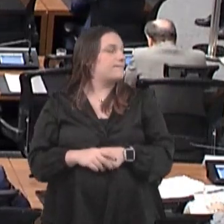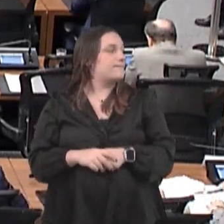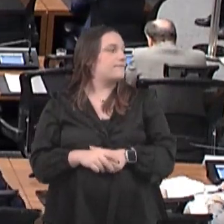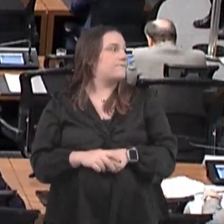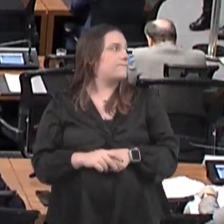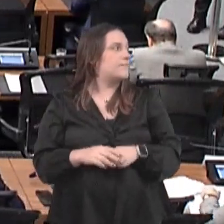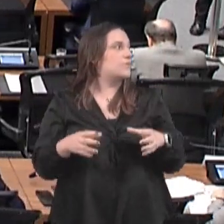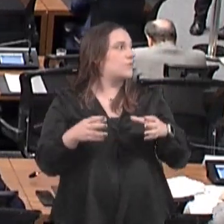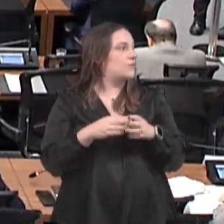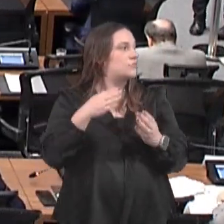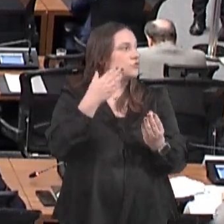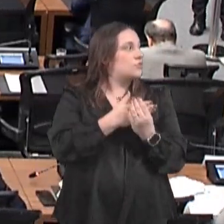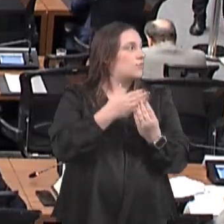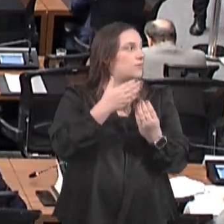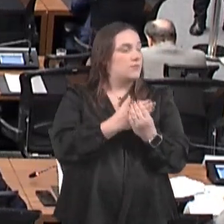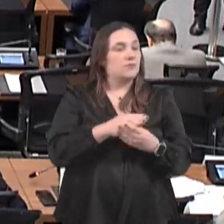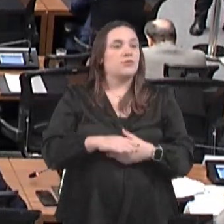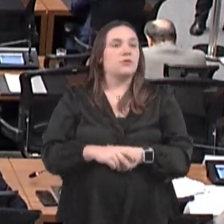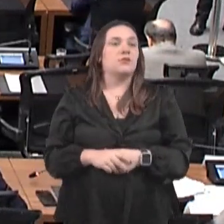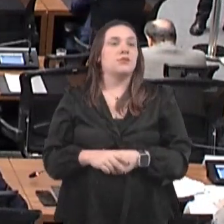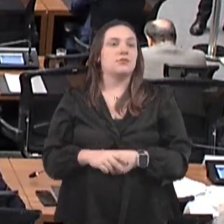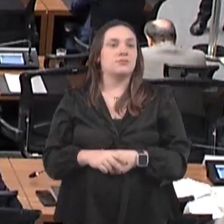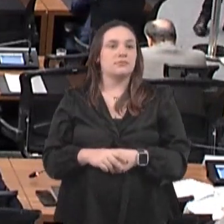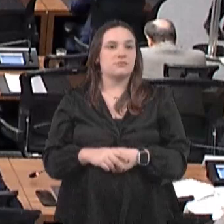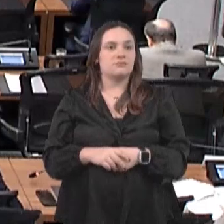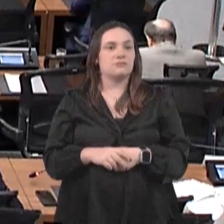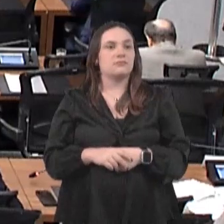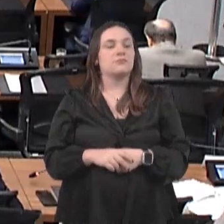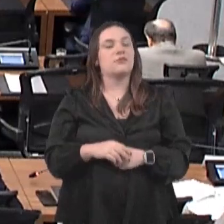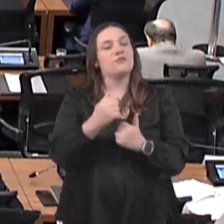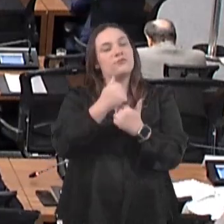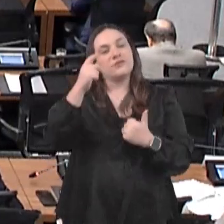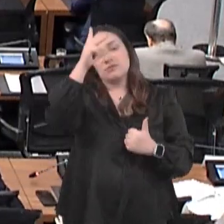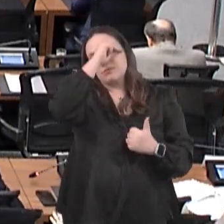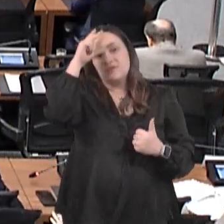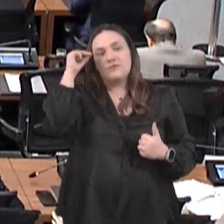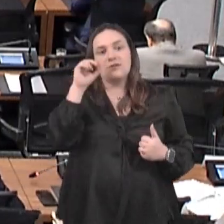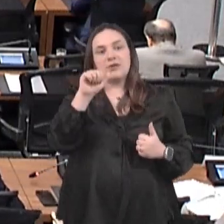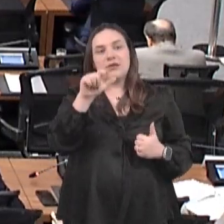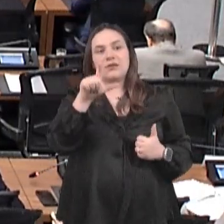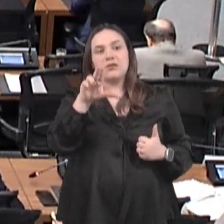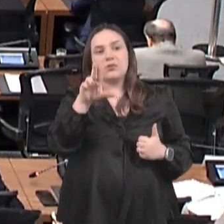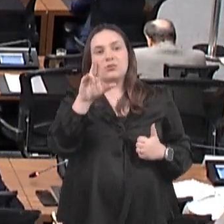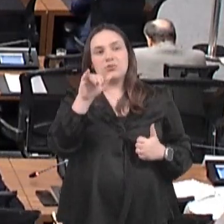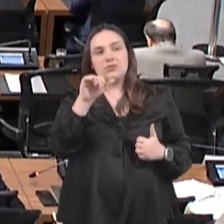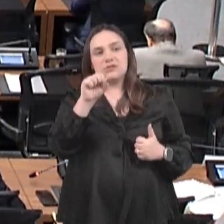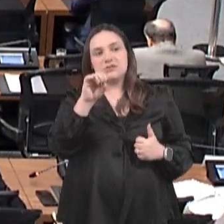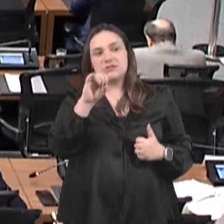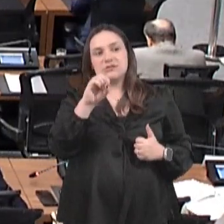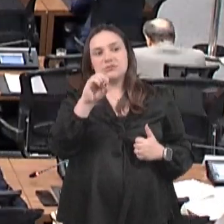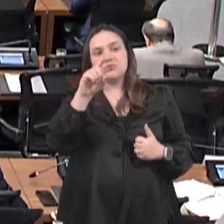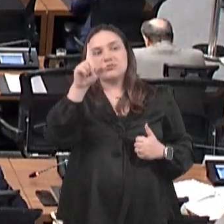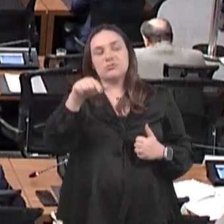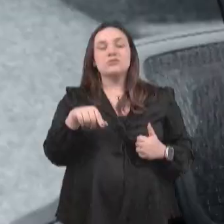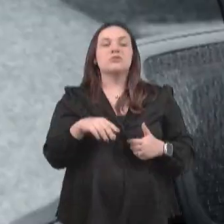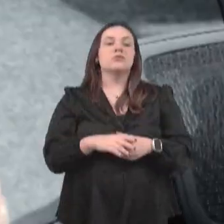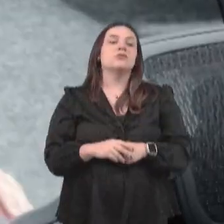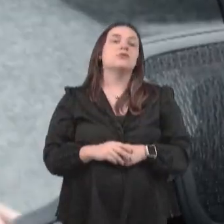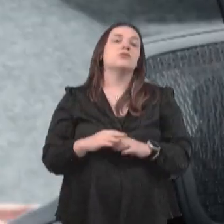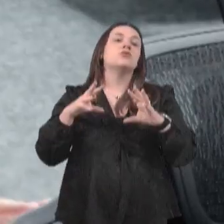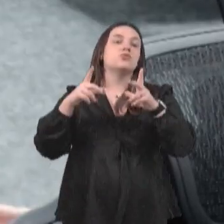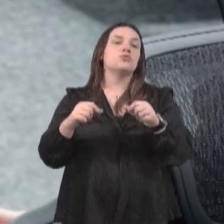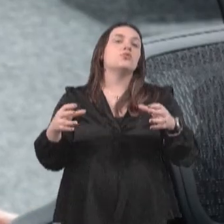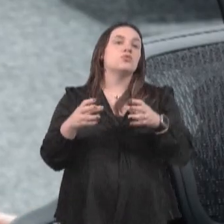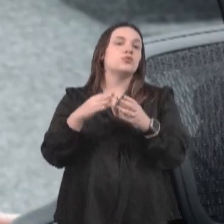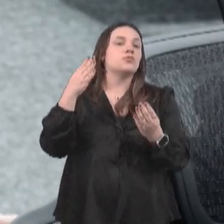comitiva de Camapuã, o nosso vice-prefeito Aloysio Targino, os vereadores Rony Sandro e Hélio Polícia, todo o